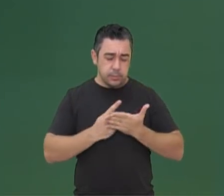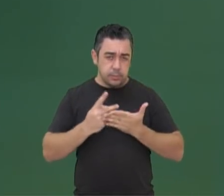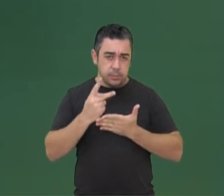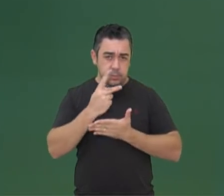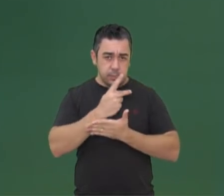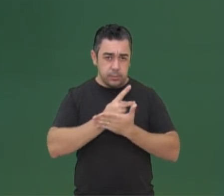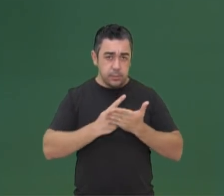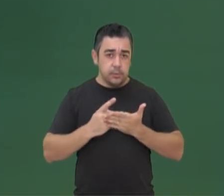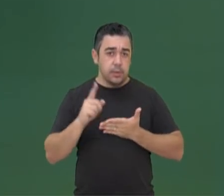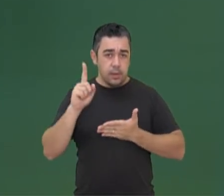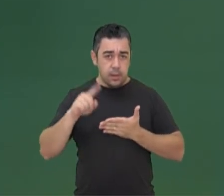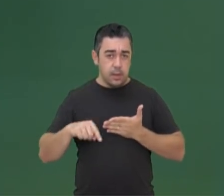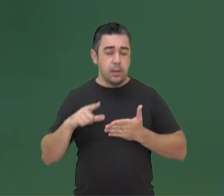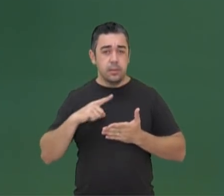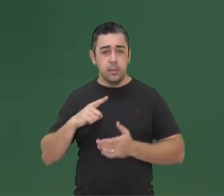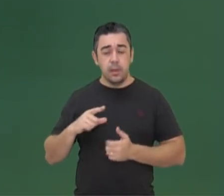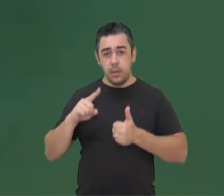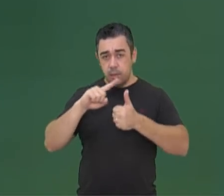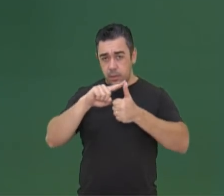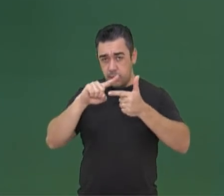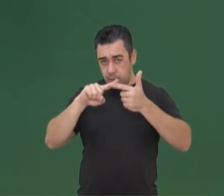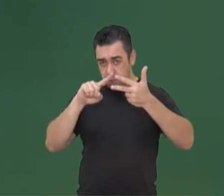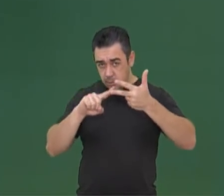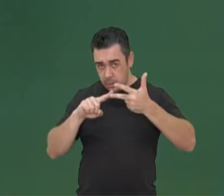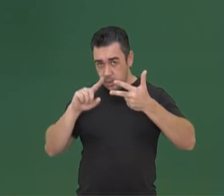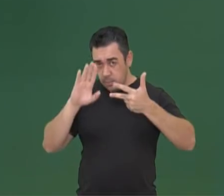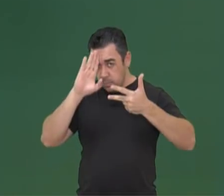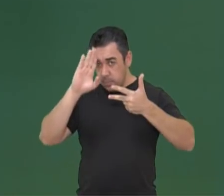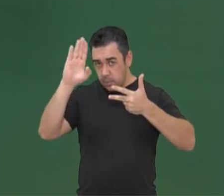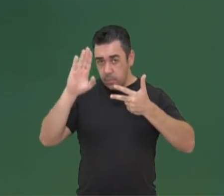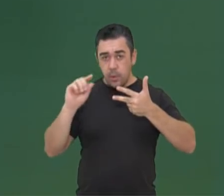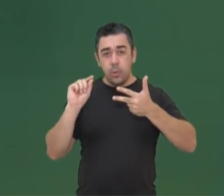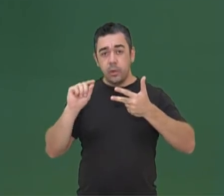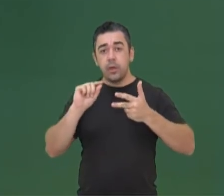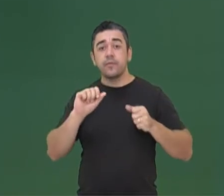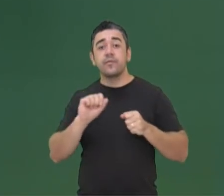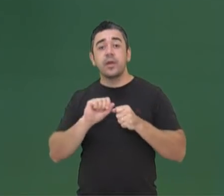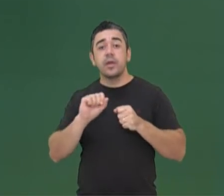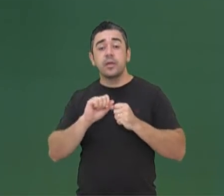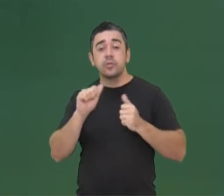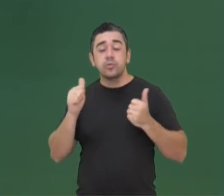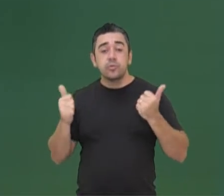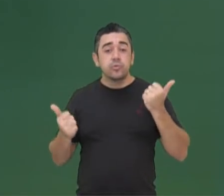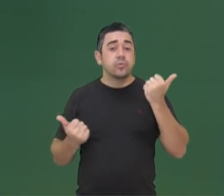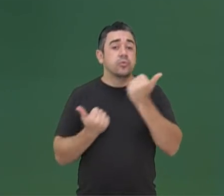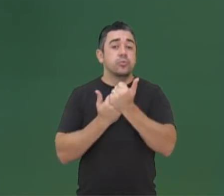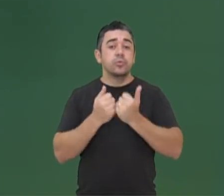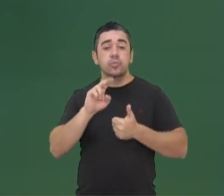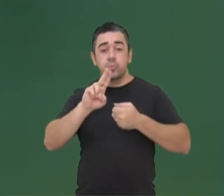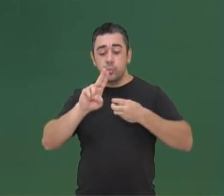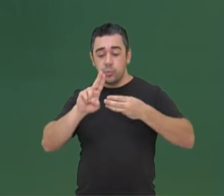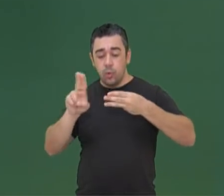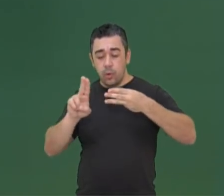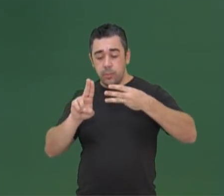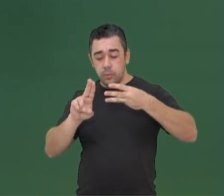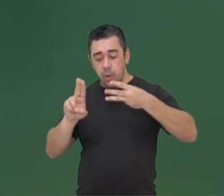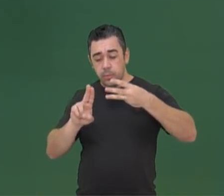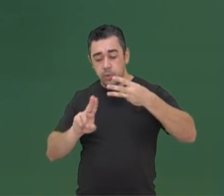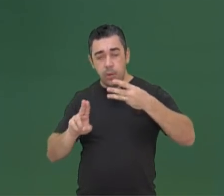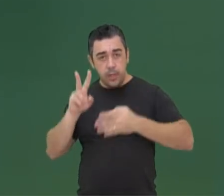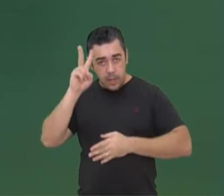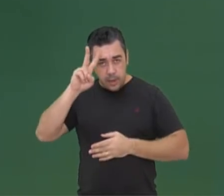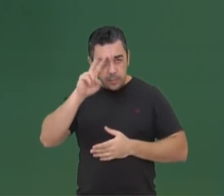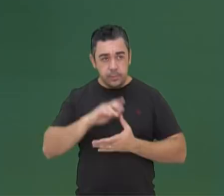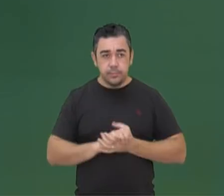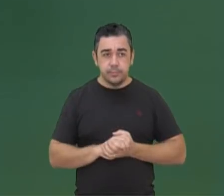essa célula, com as suas 3 partes fundamentais. E você ia substituir pelo nome dessas partes. Então vamos relembrar essas